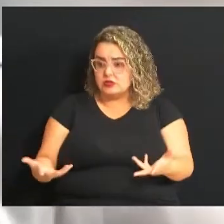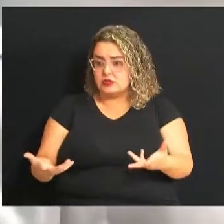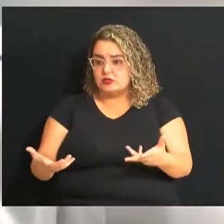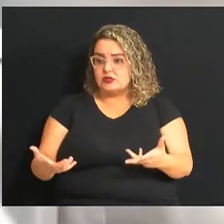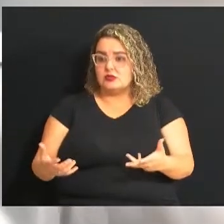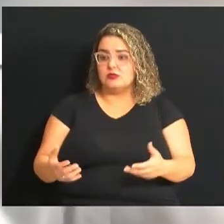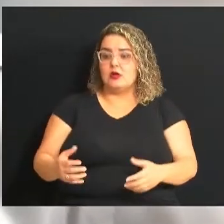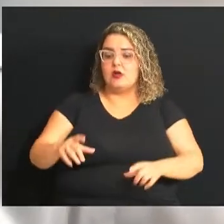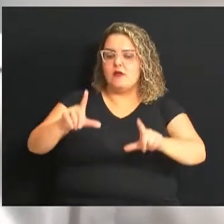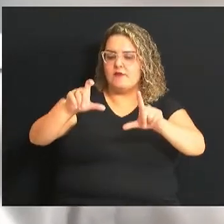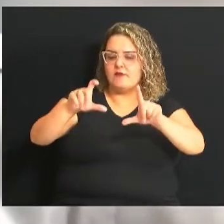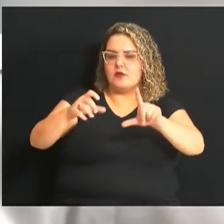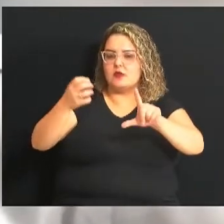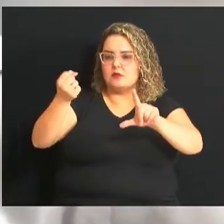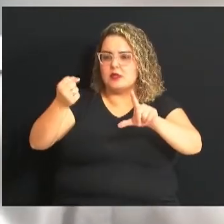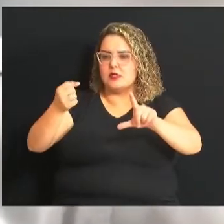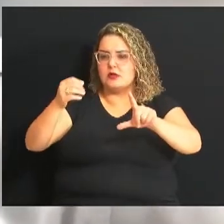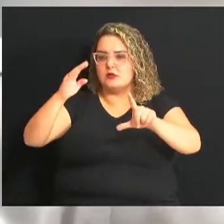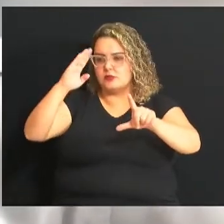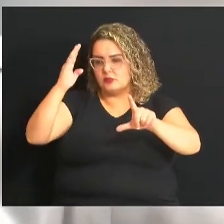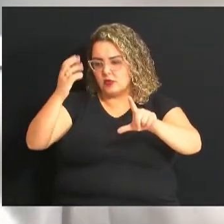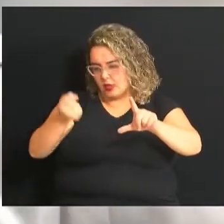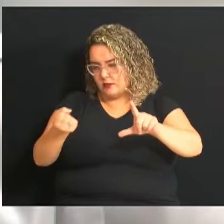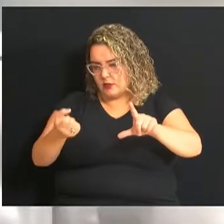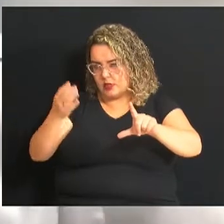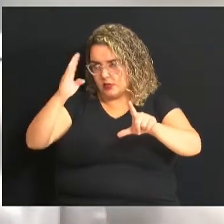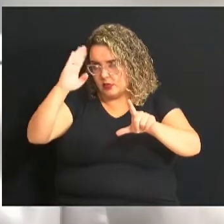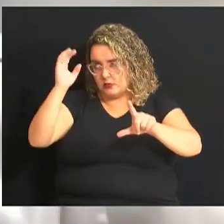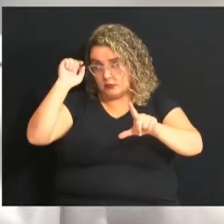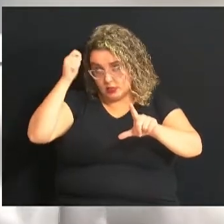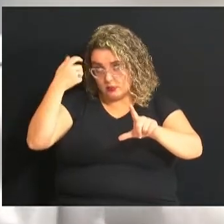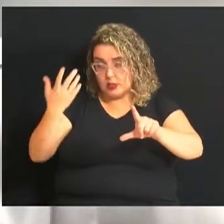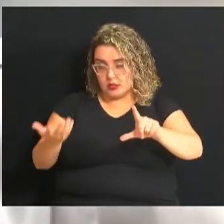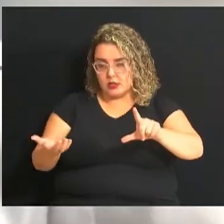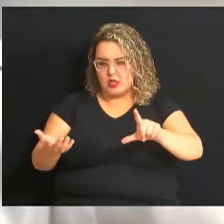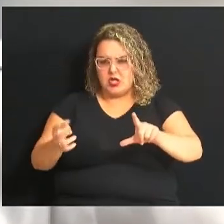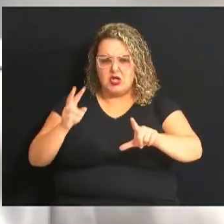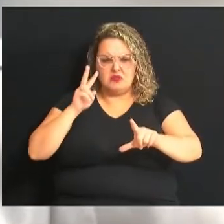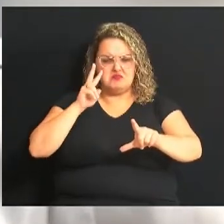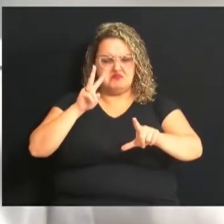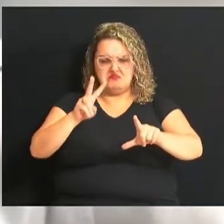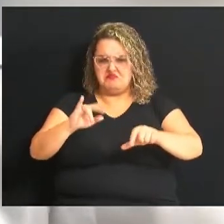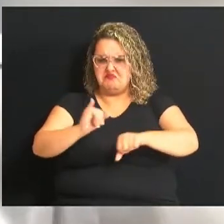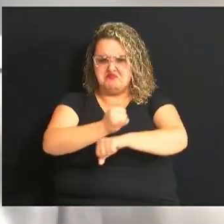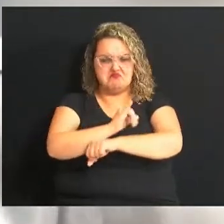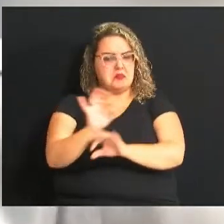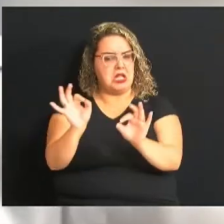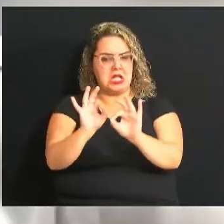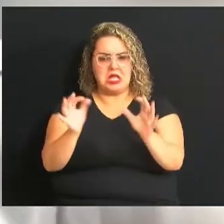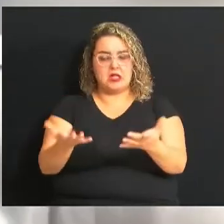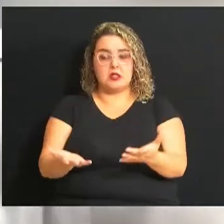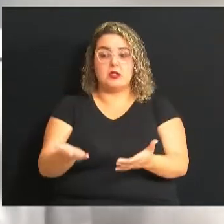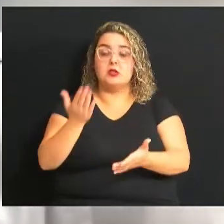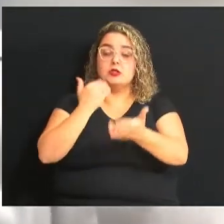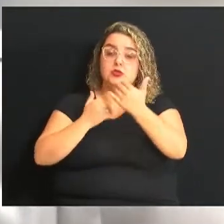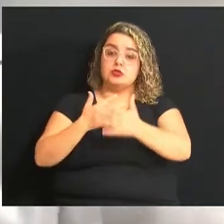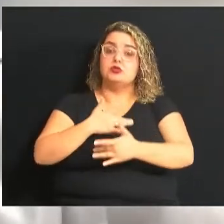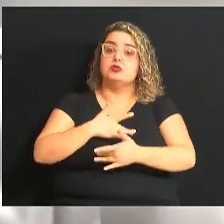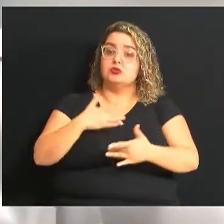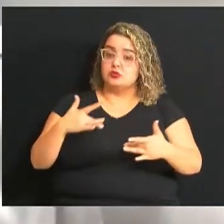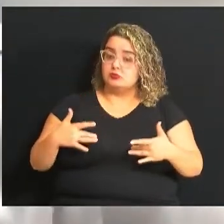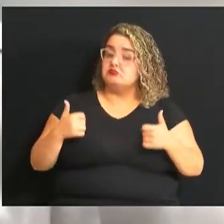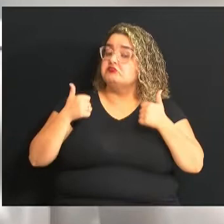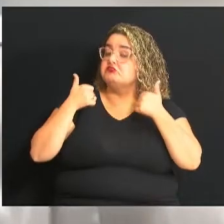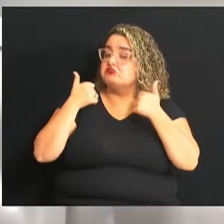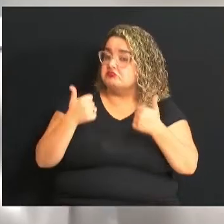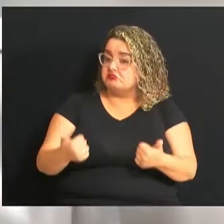branco, dificilmente você viu uma pessoa obesa. Acontece que aquela pessoa, ela tinha uma alimentação muito mais saudável, ela tinha